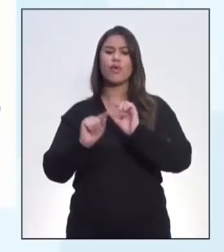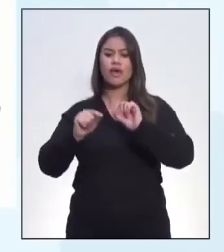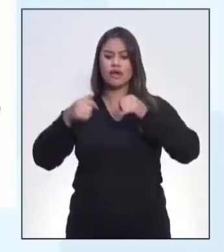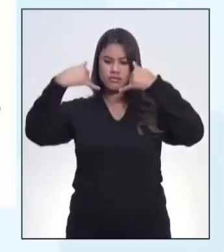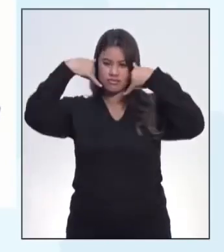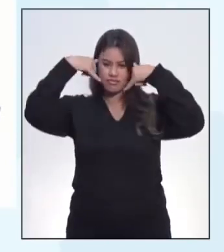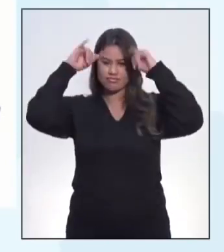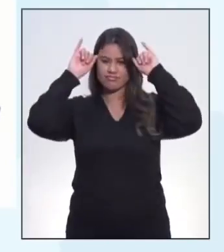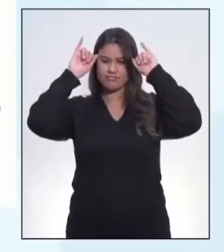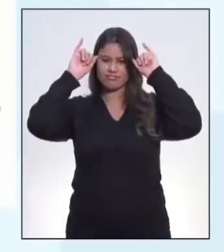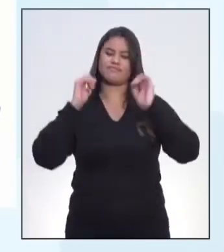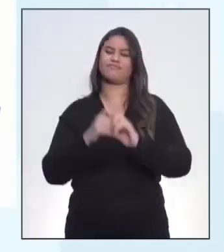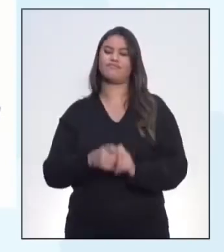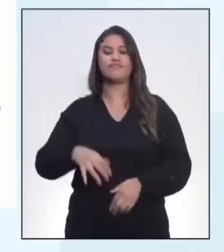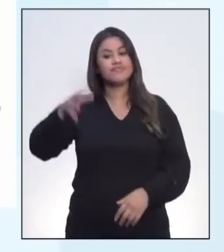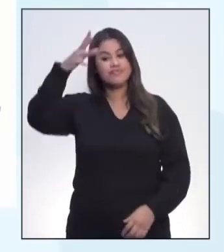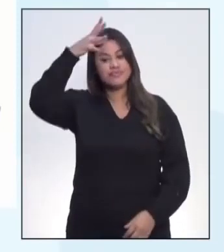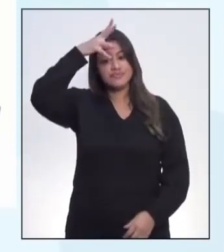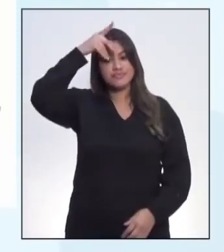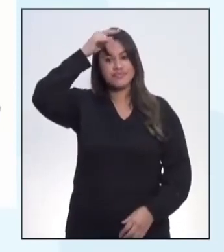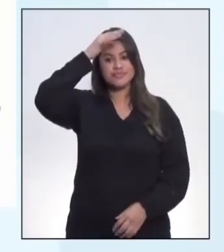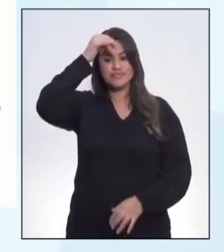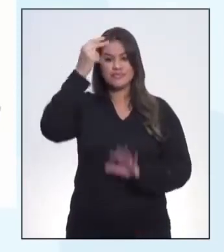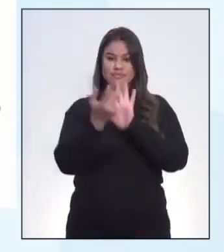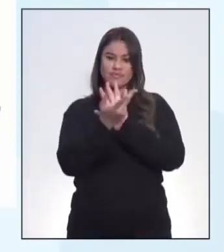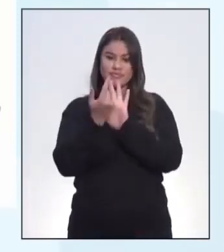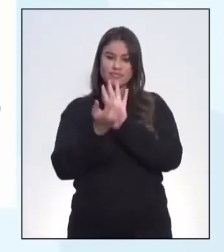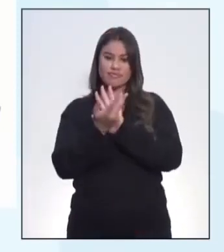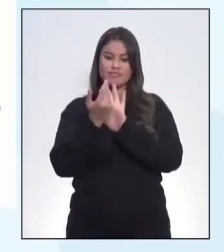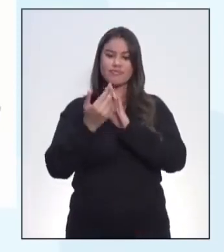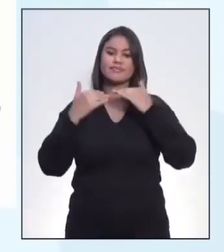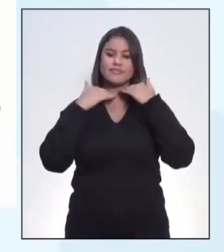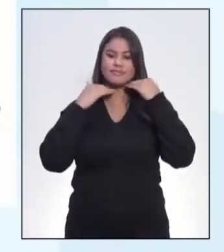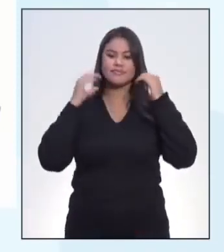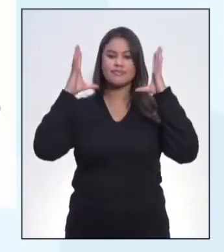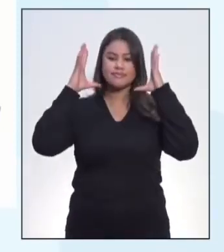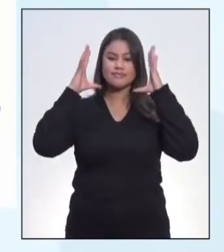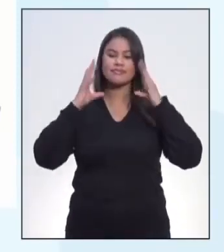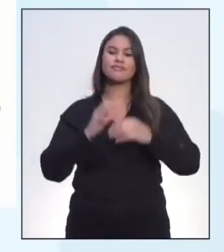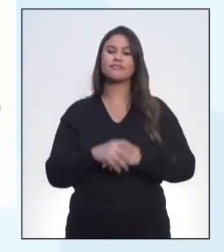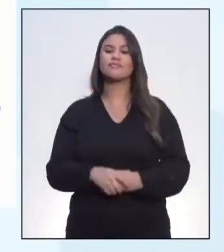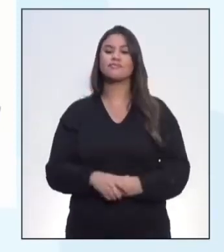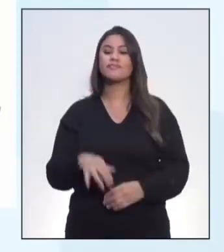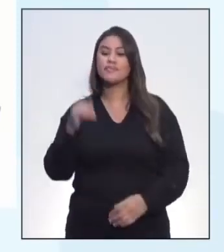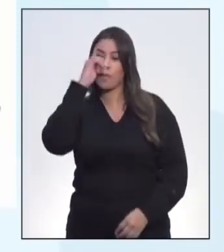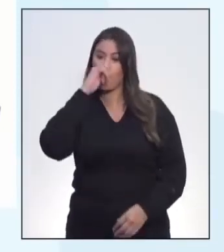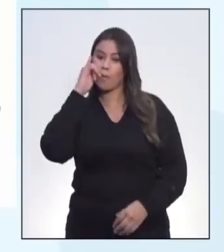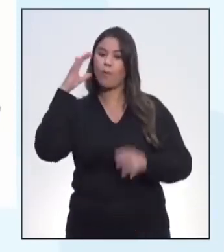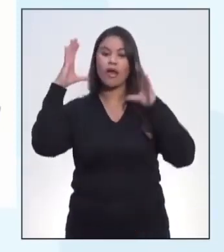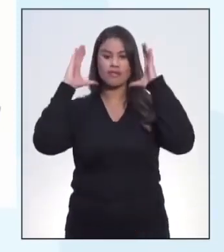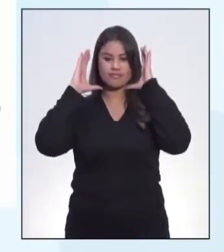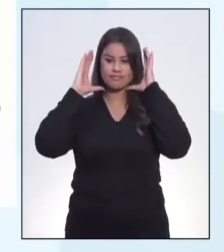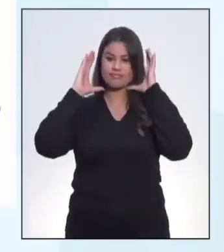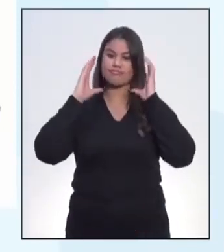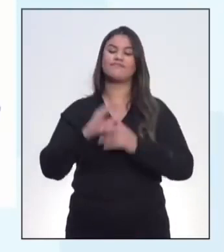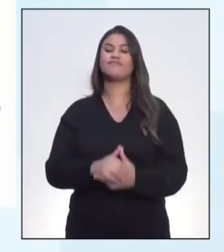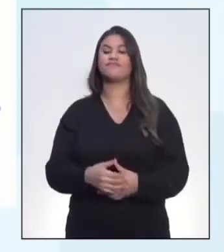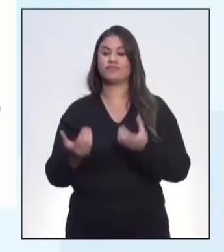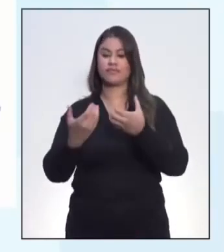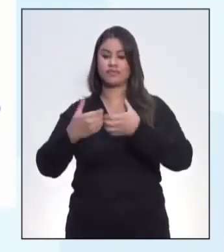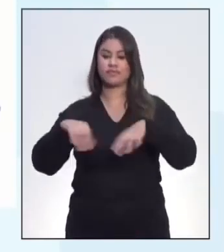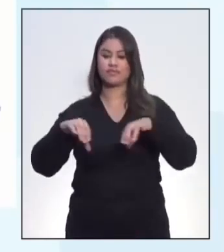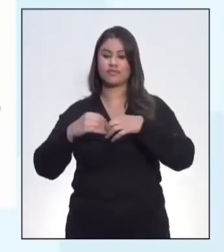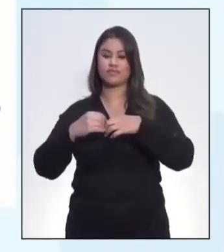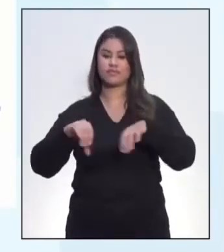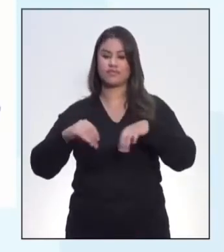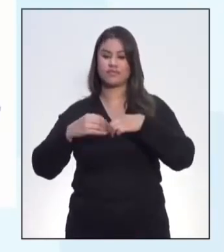ali representado só a parte superior lá do bichinho, tá? O frango. O suíno também só a cabeça. E ali os ovos